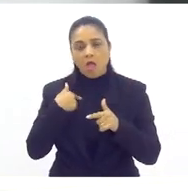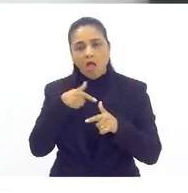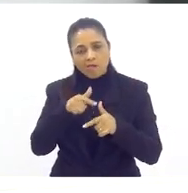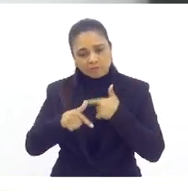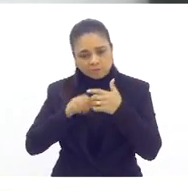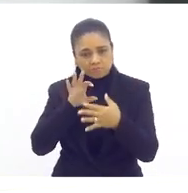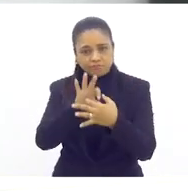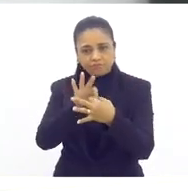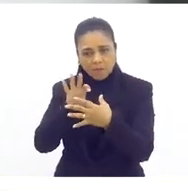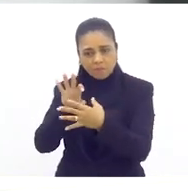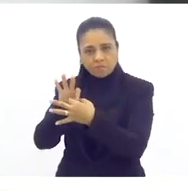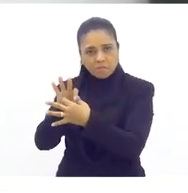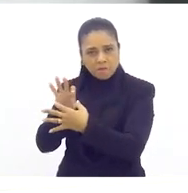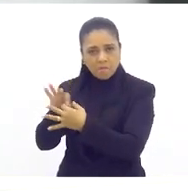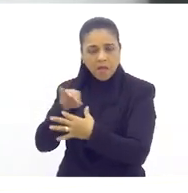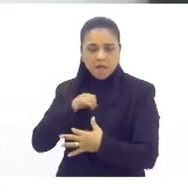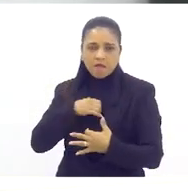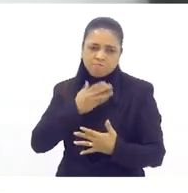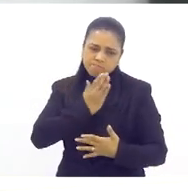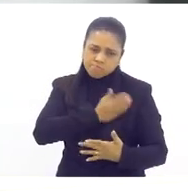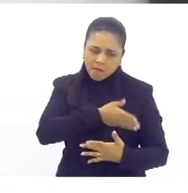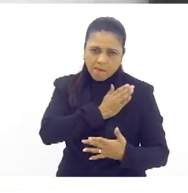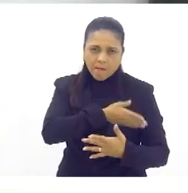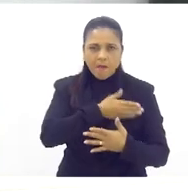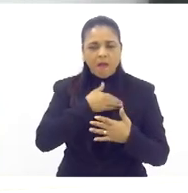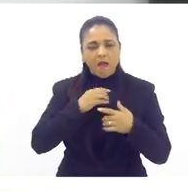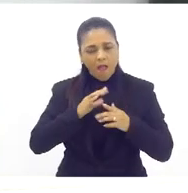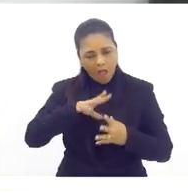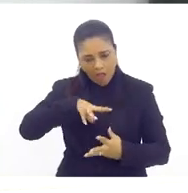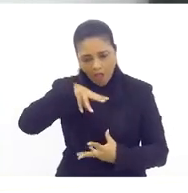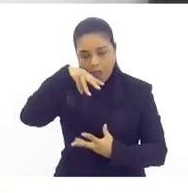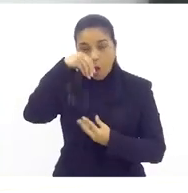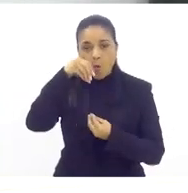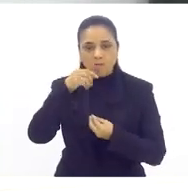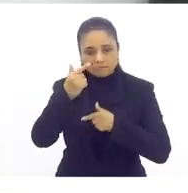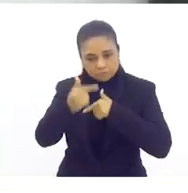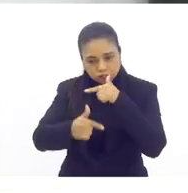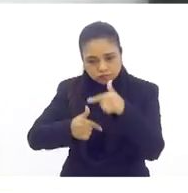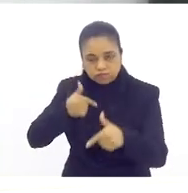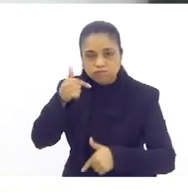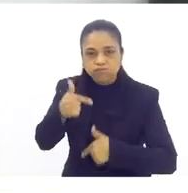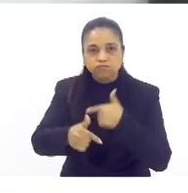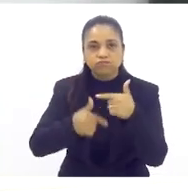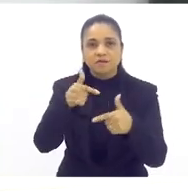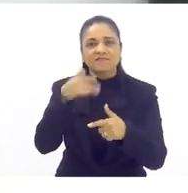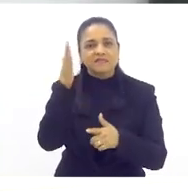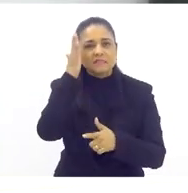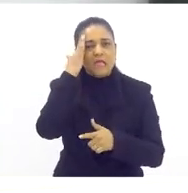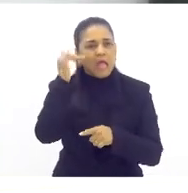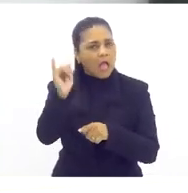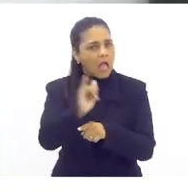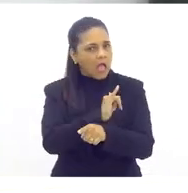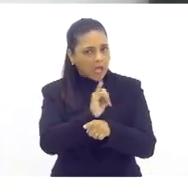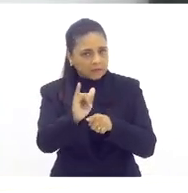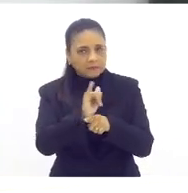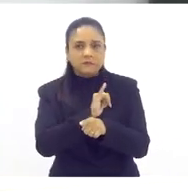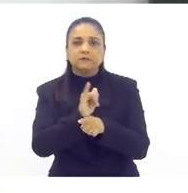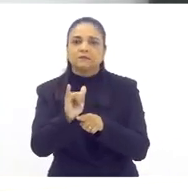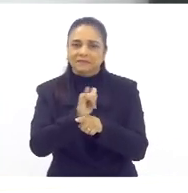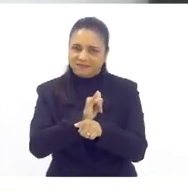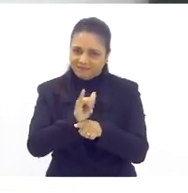com todo o nosso coração com toda a nossa alma para porque a gente sabe o quanto ela é estratégica apesar